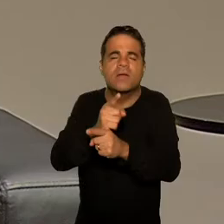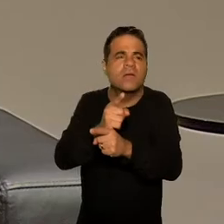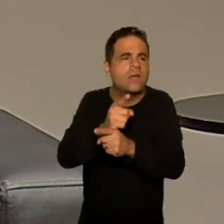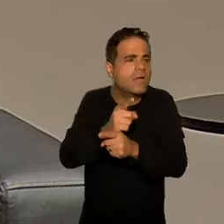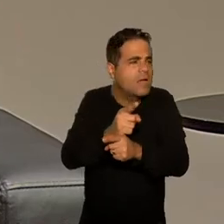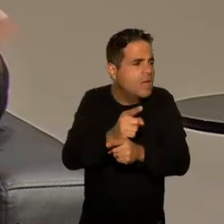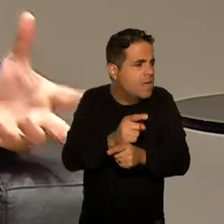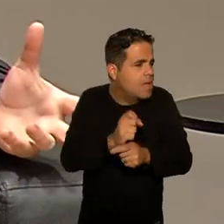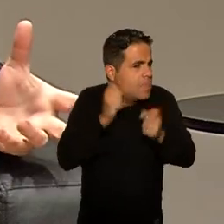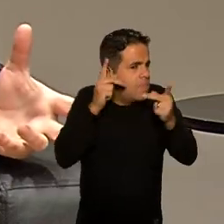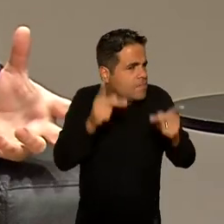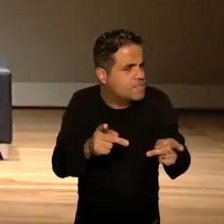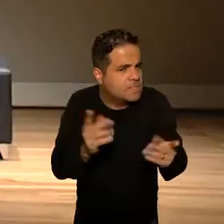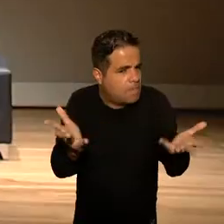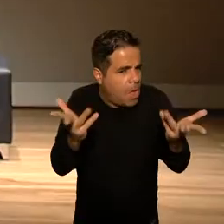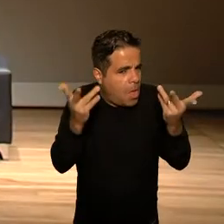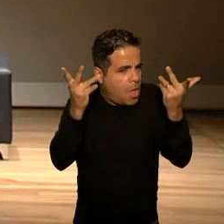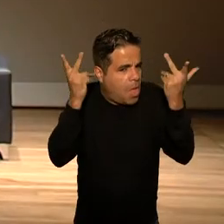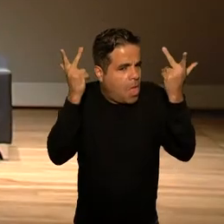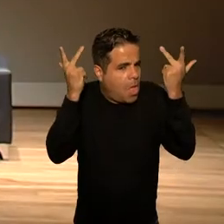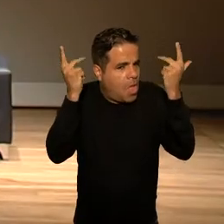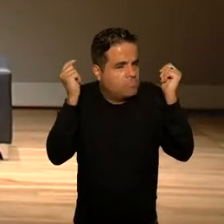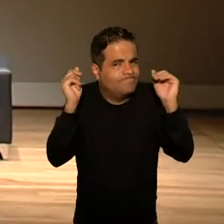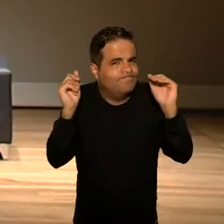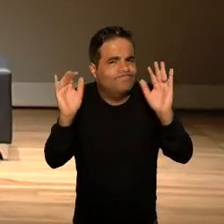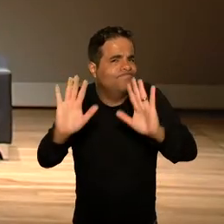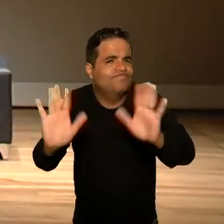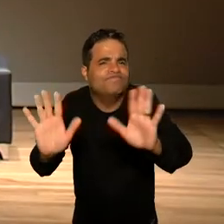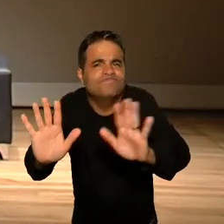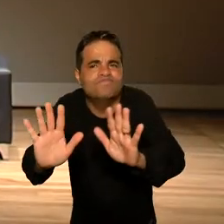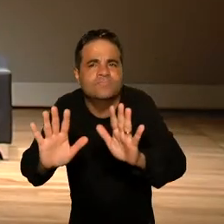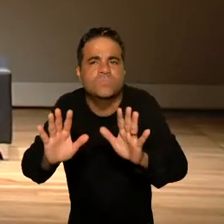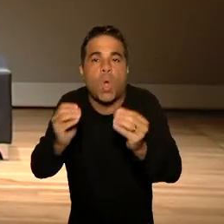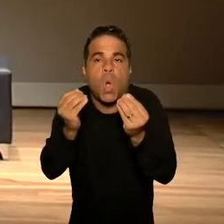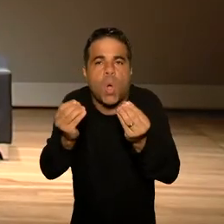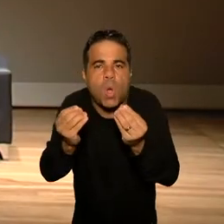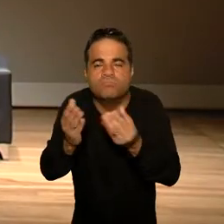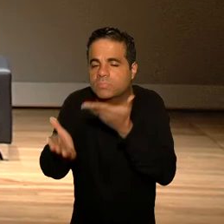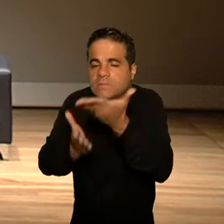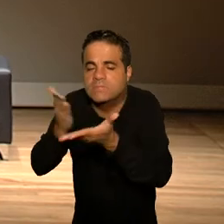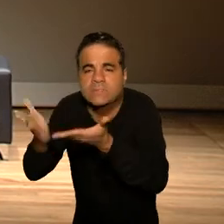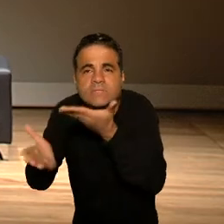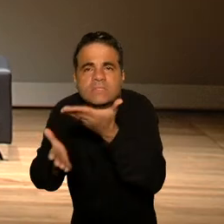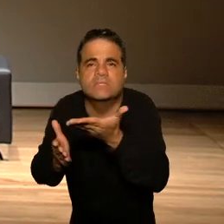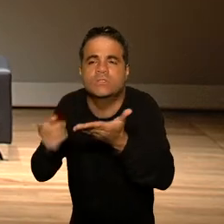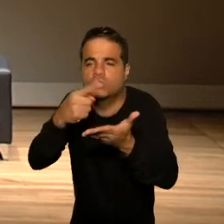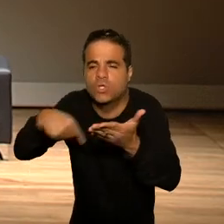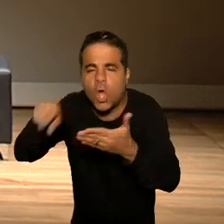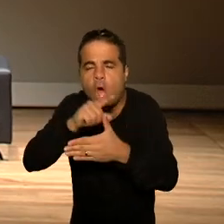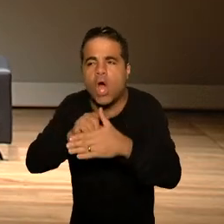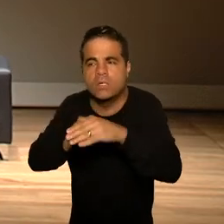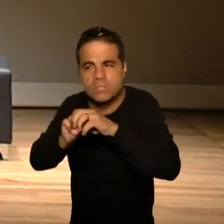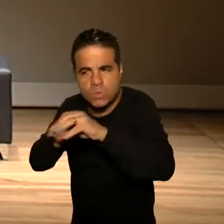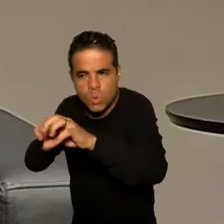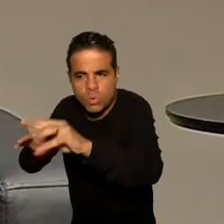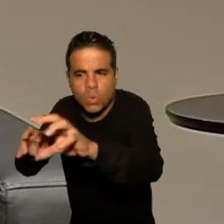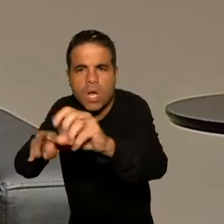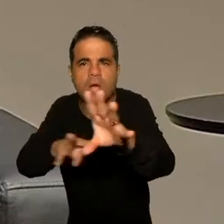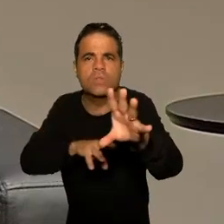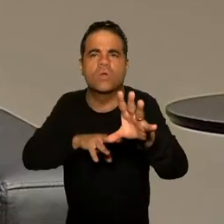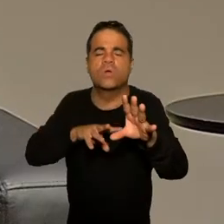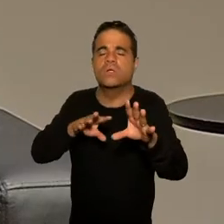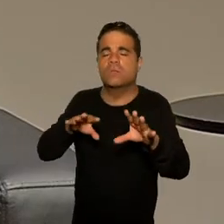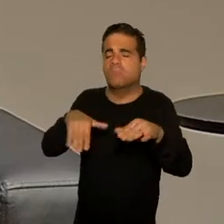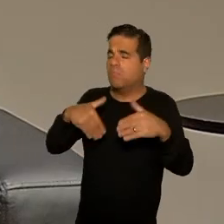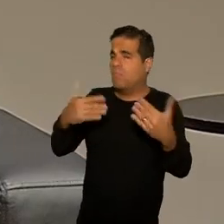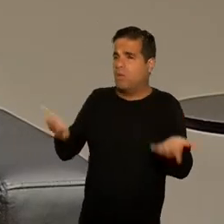ela não cativou então assim como a gente lida como a gente existe institucionais como educadores com